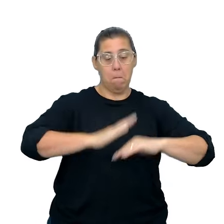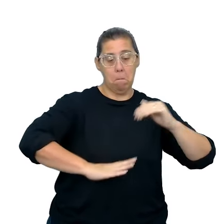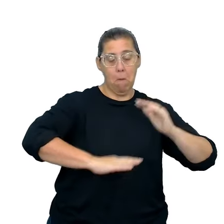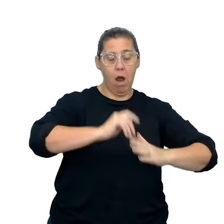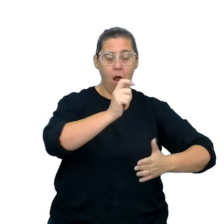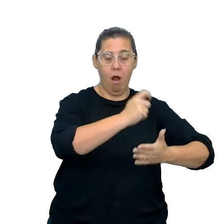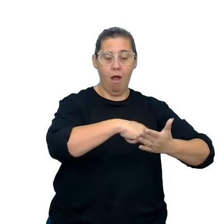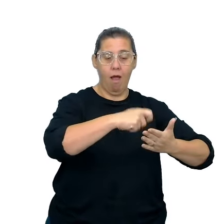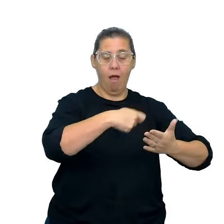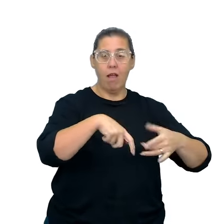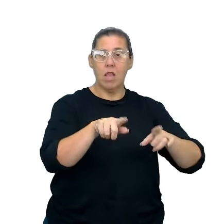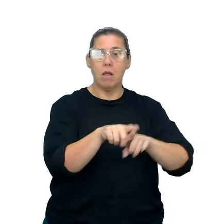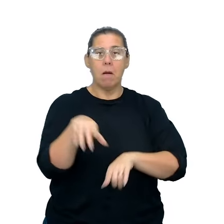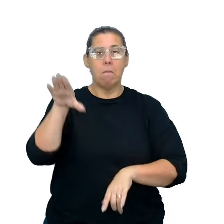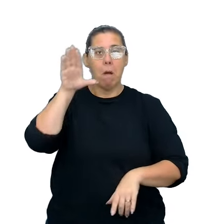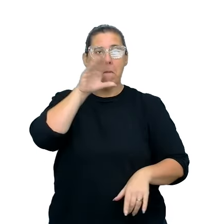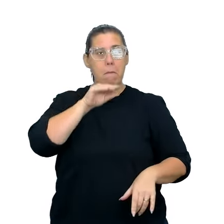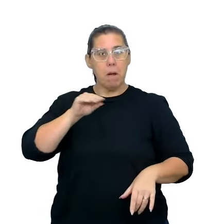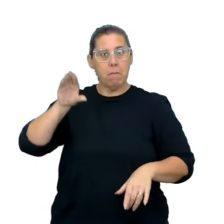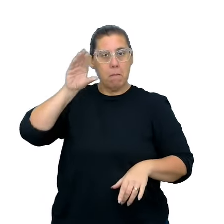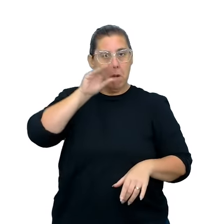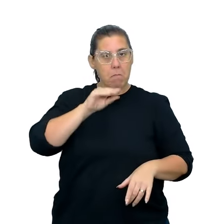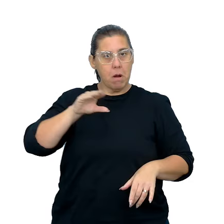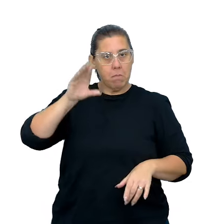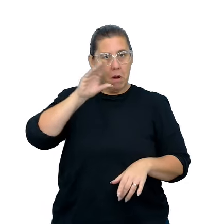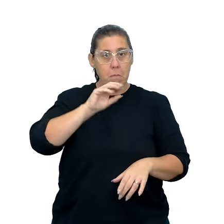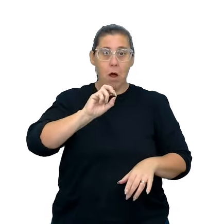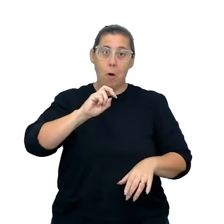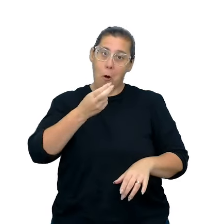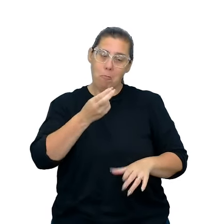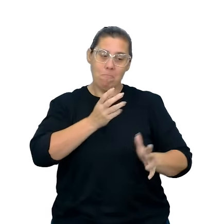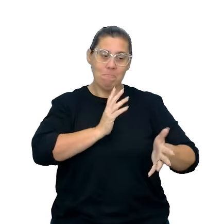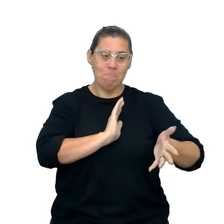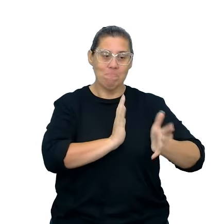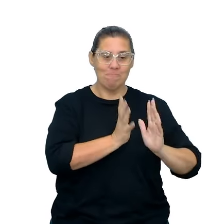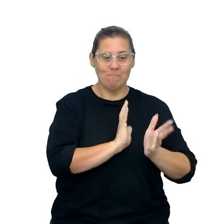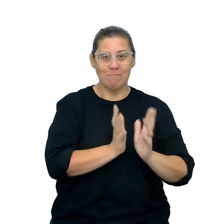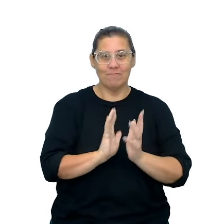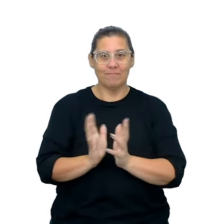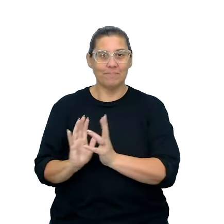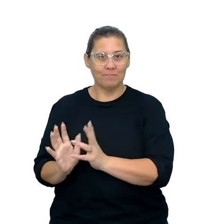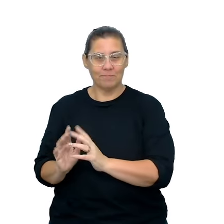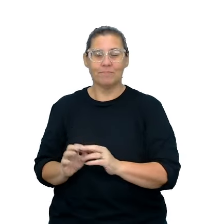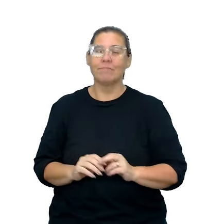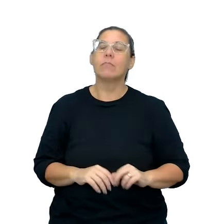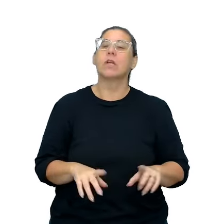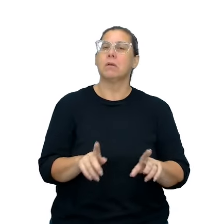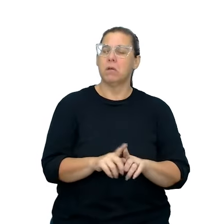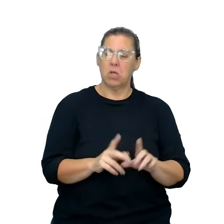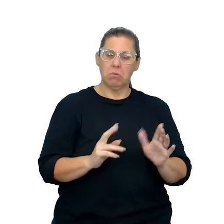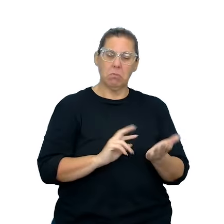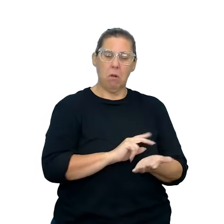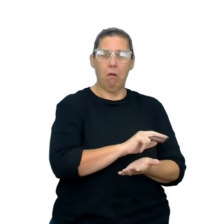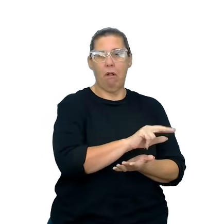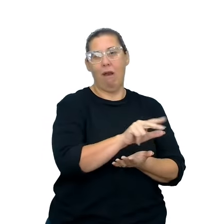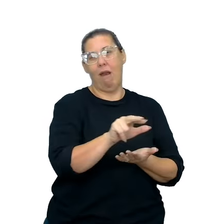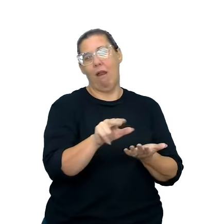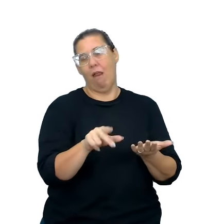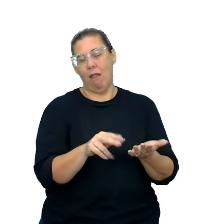escrita e da oralidade. Esse agrupamento de gêneros textuais considera a diversidade e